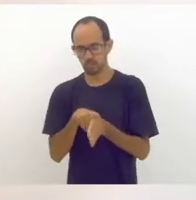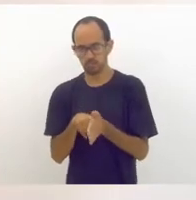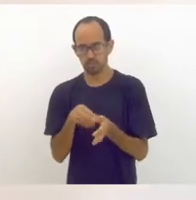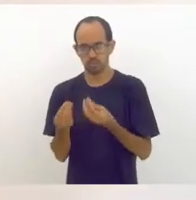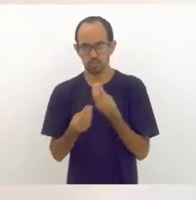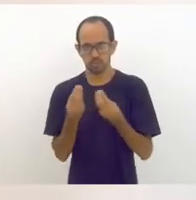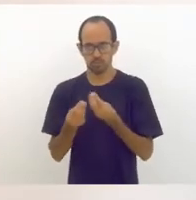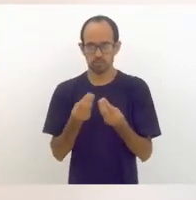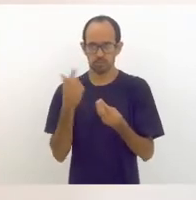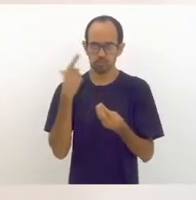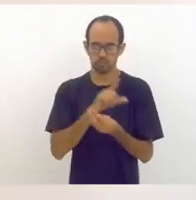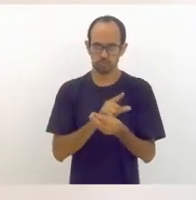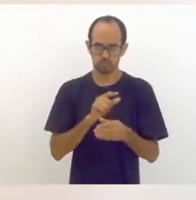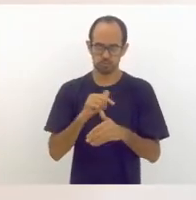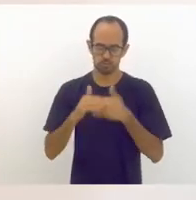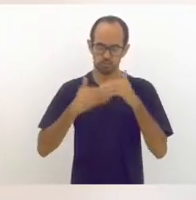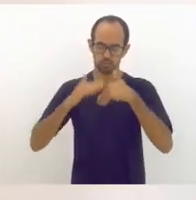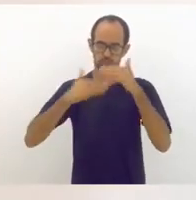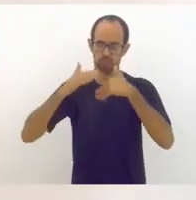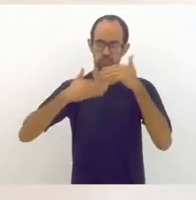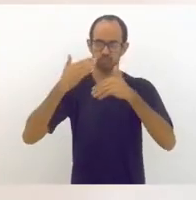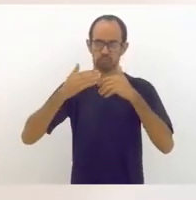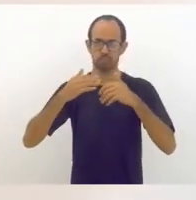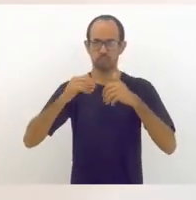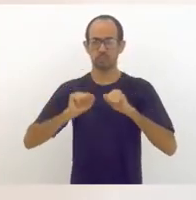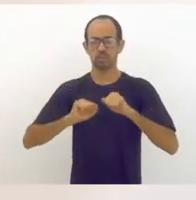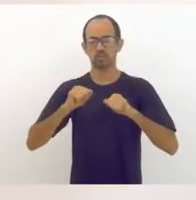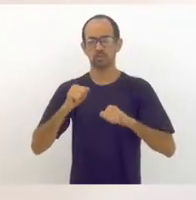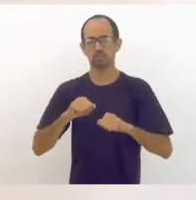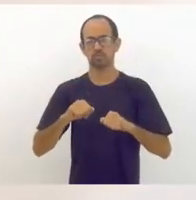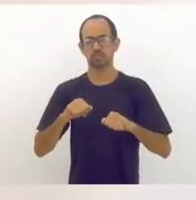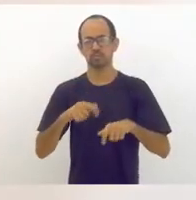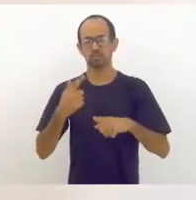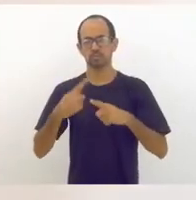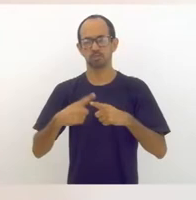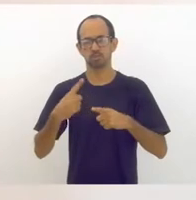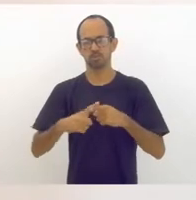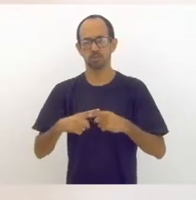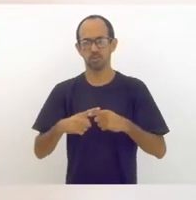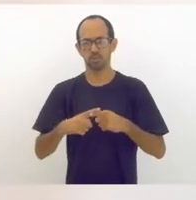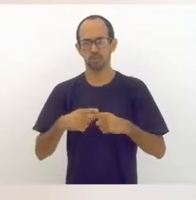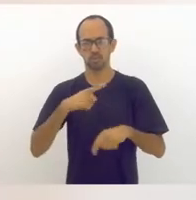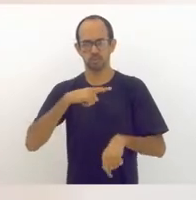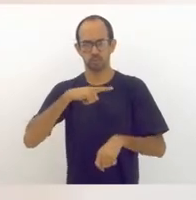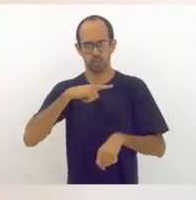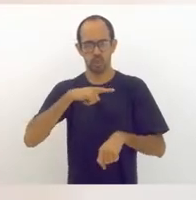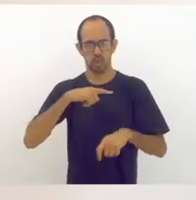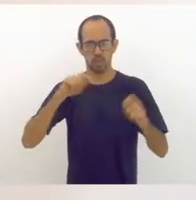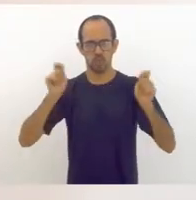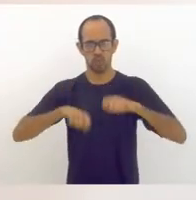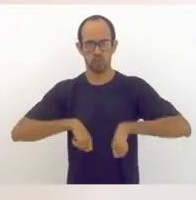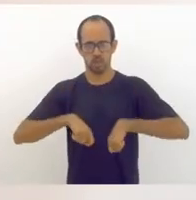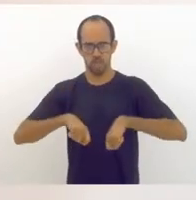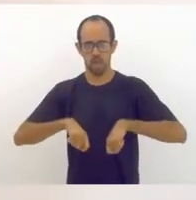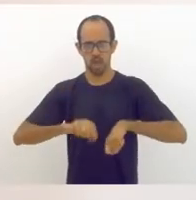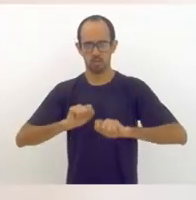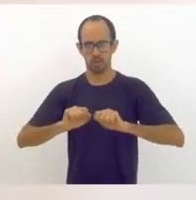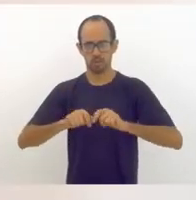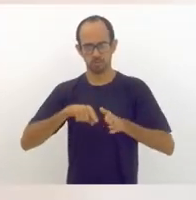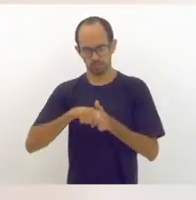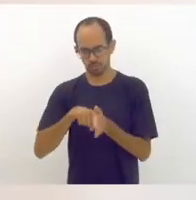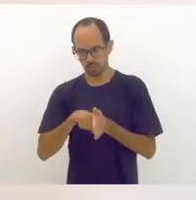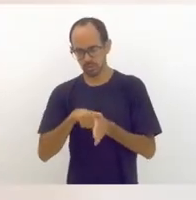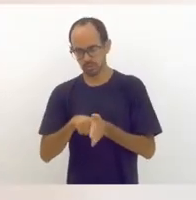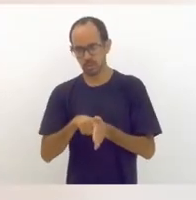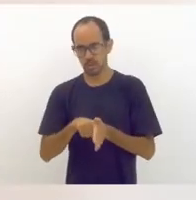gente pode conciliar e a nossa biodiversidade ser um ativo. A gente é o país mais biodiverso do mundo. Vamos aprofundar nossas pesquisas para tornar isso num